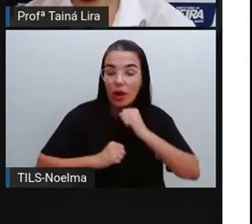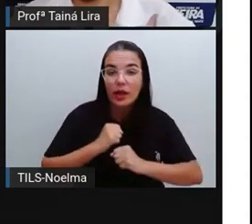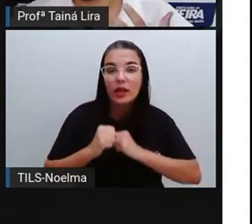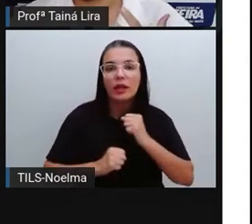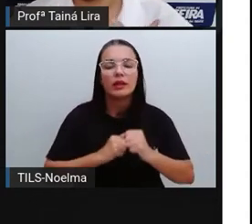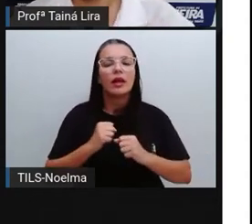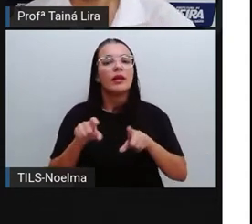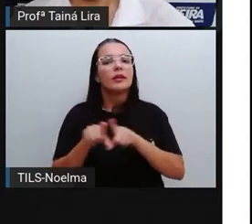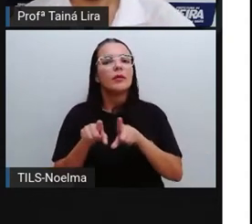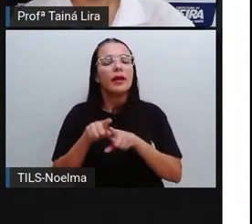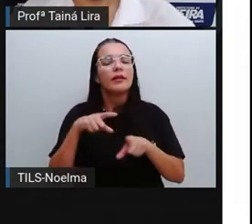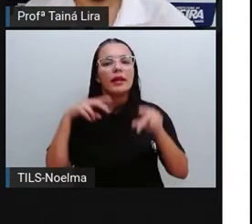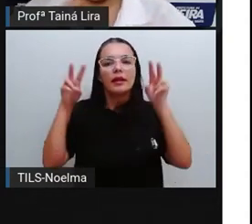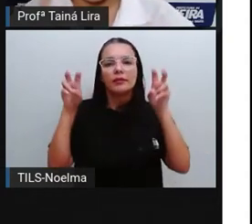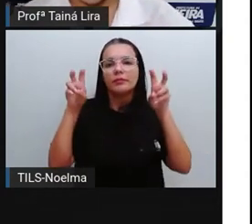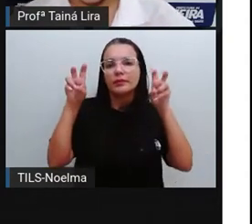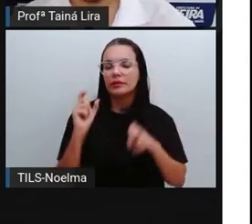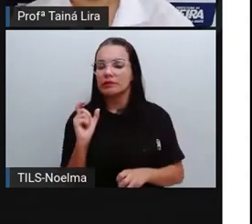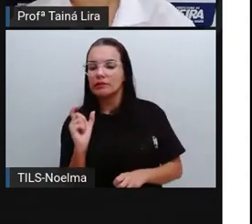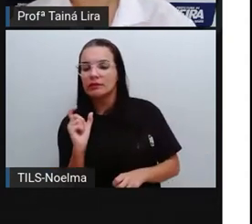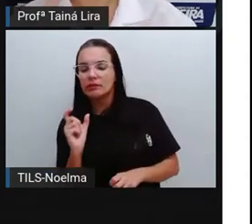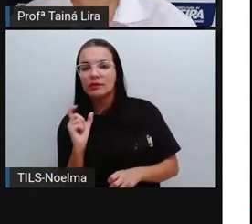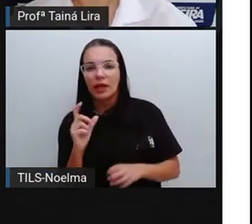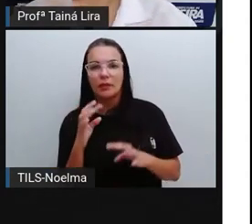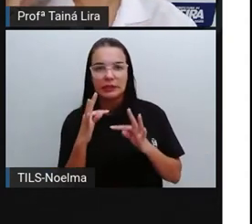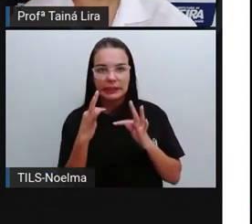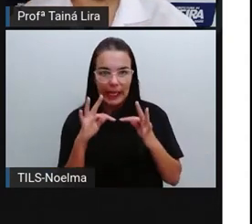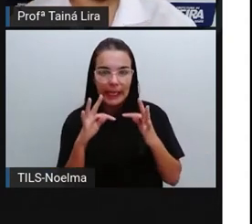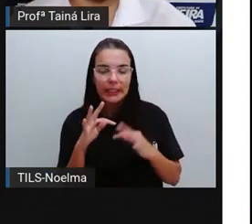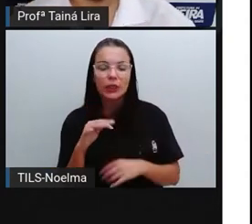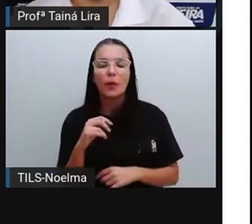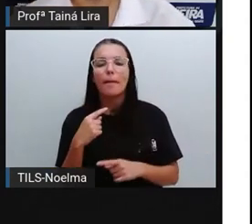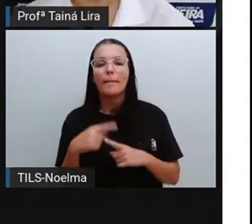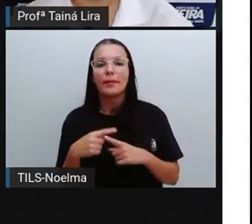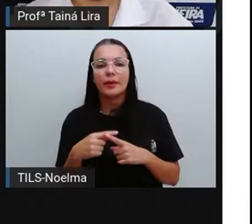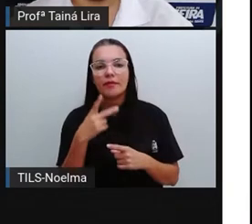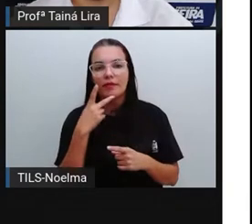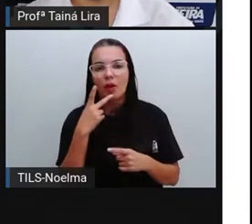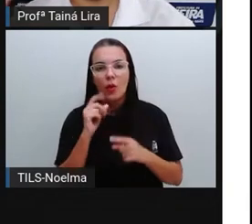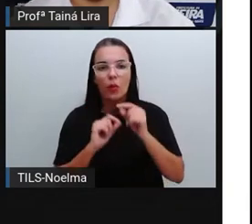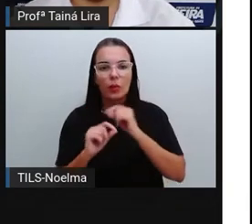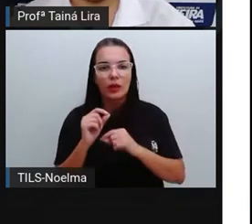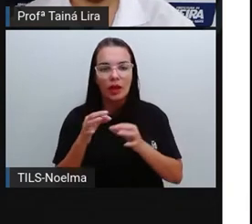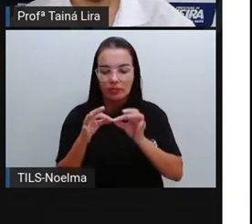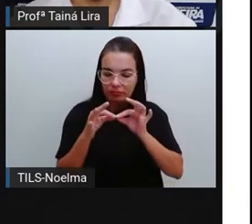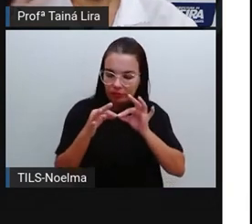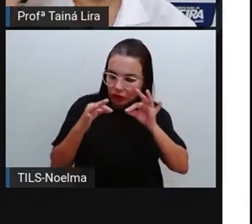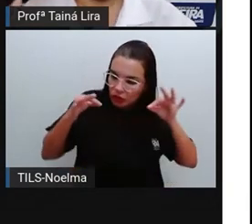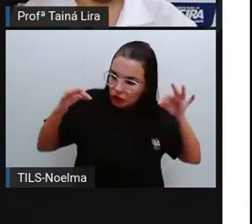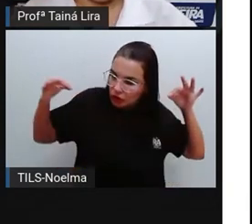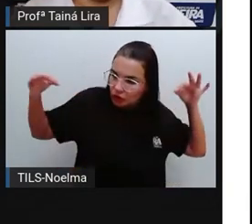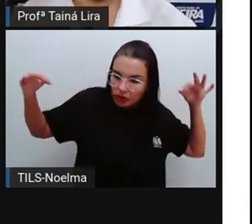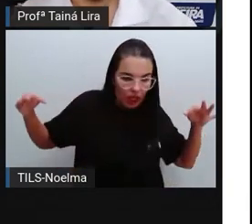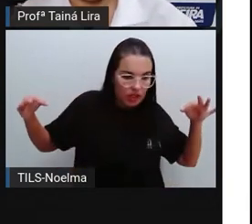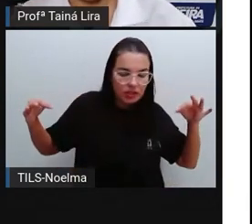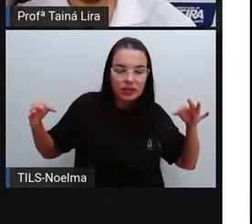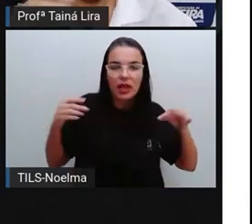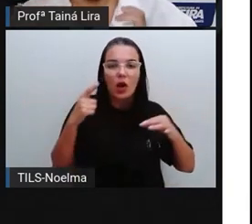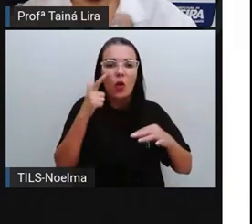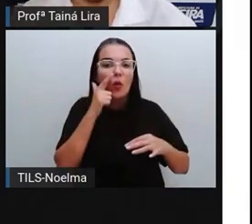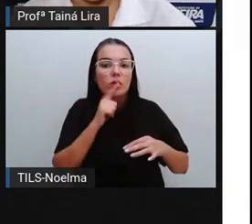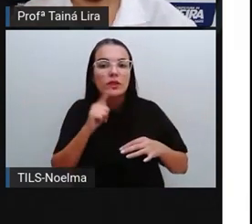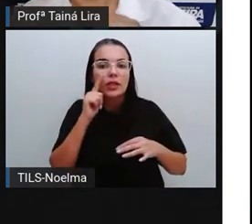até termos técnicos ali da corrida. Ele falou de pace, né? Que é a distância que um atleta